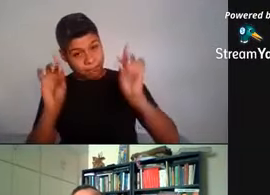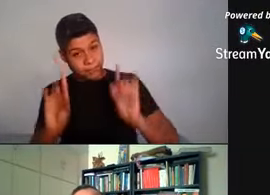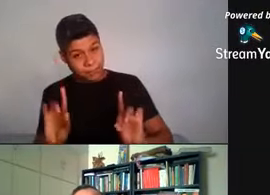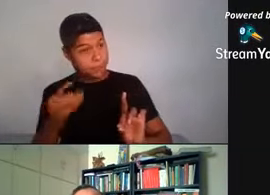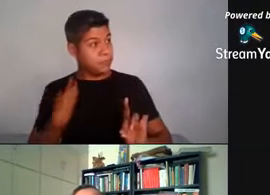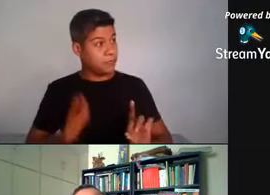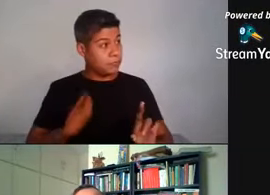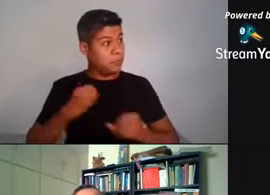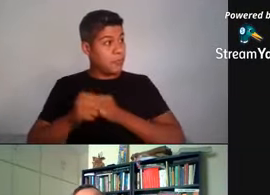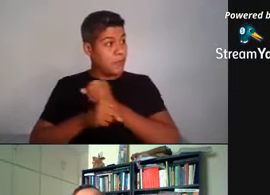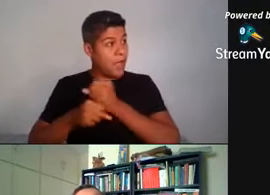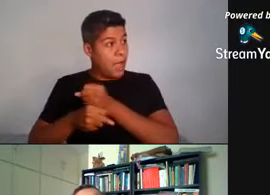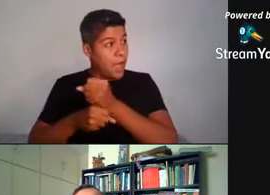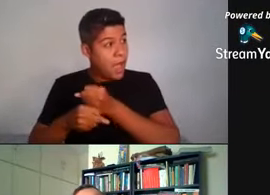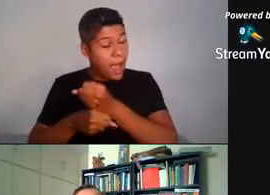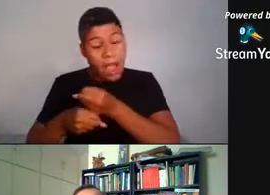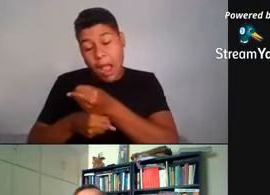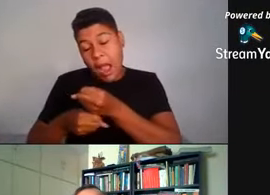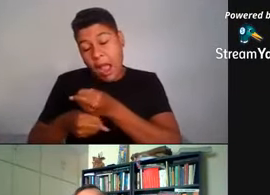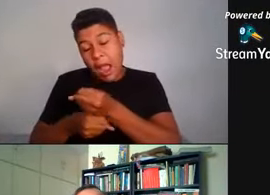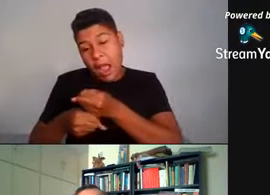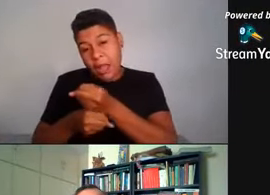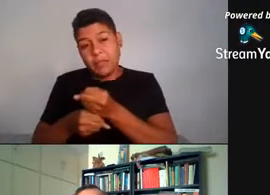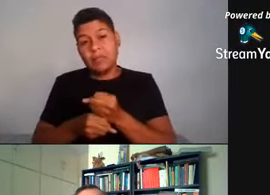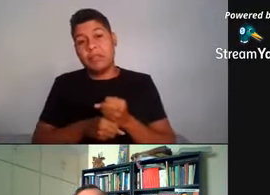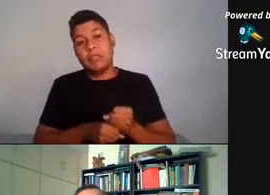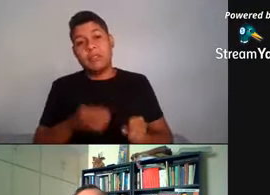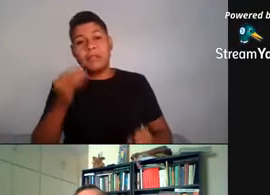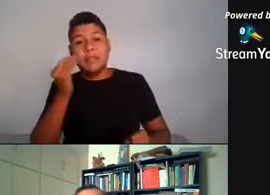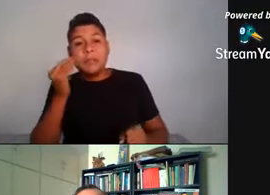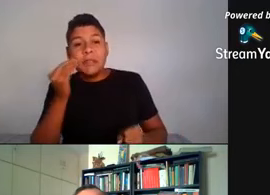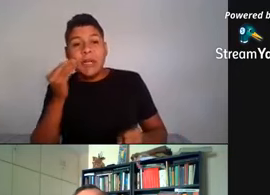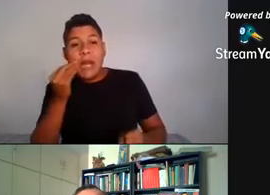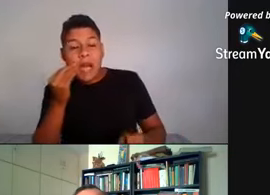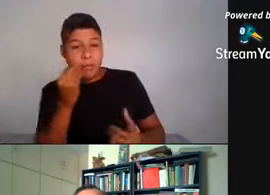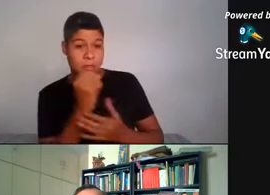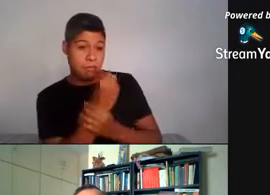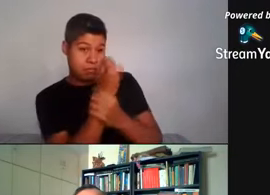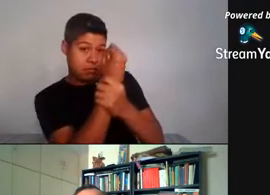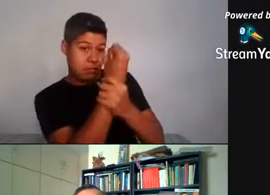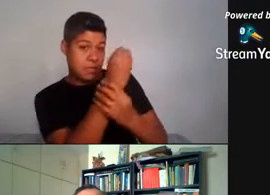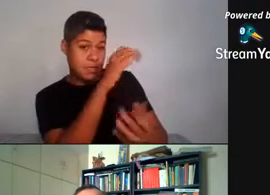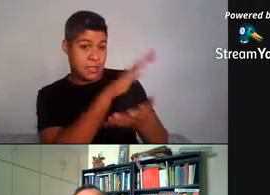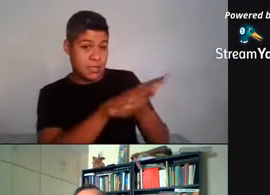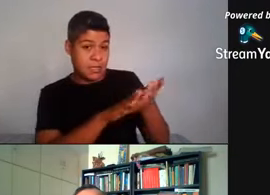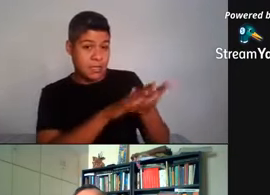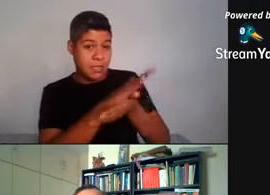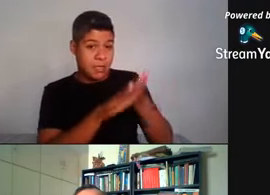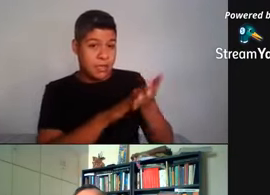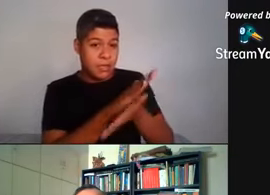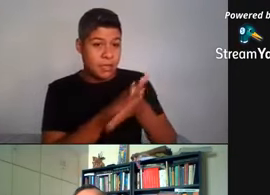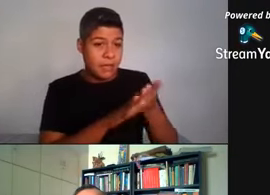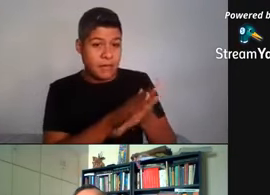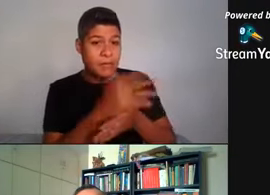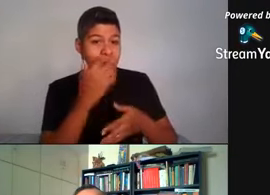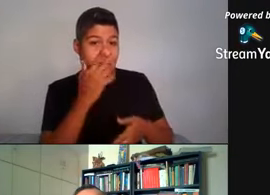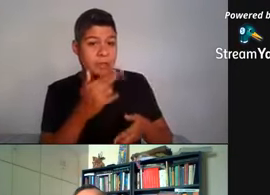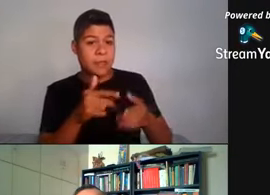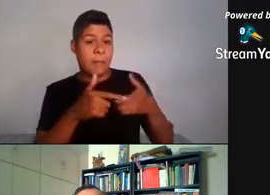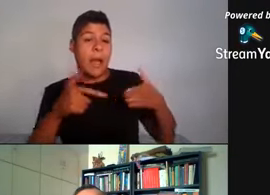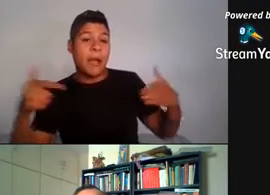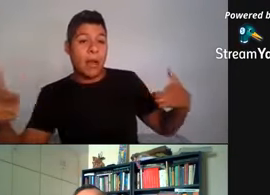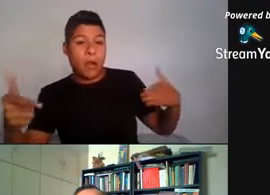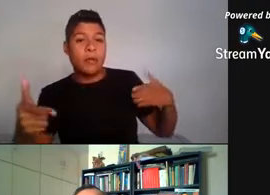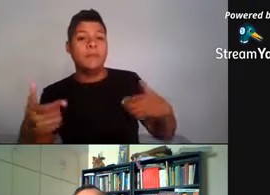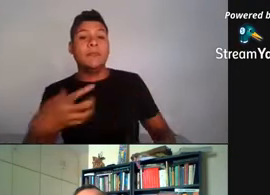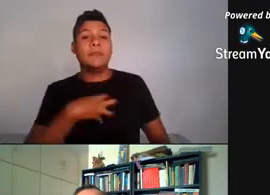há anos, né, acaba nem sempre tendo o seu direito garantido, essa tensão acaba sendo muito maior, né? Da mesma forma